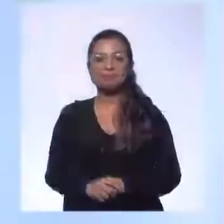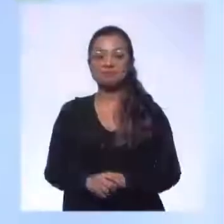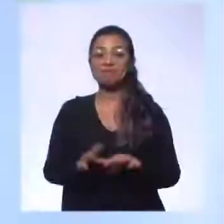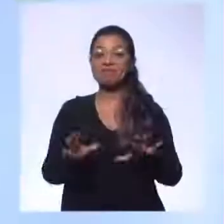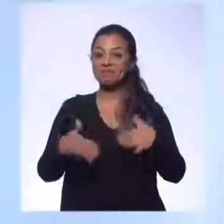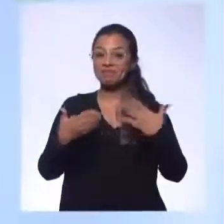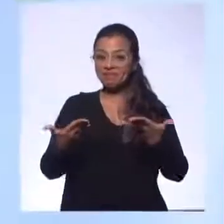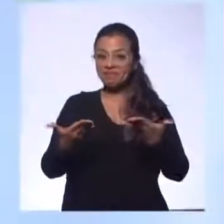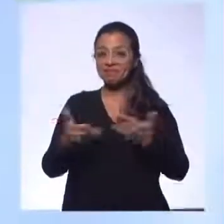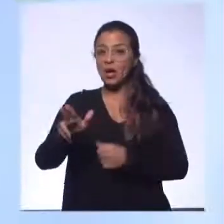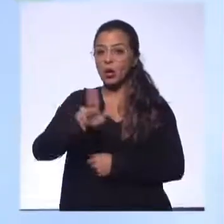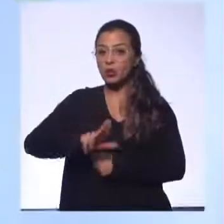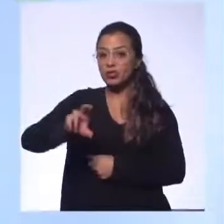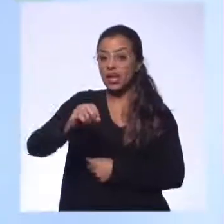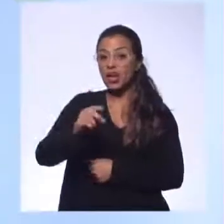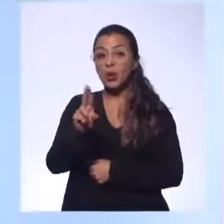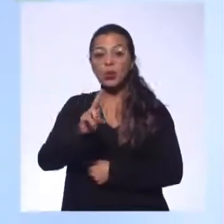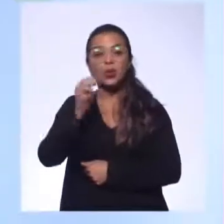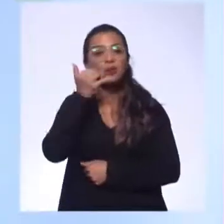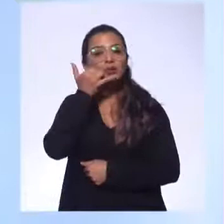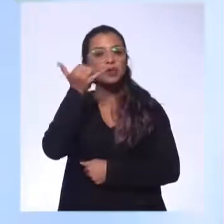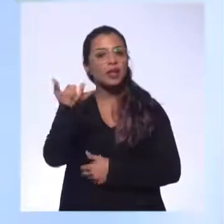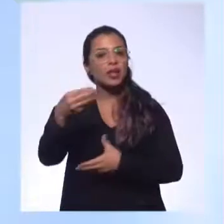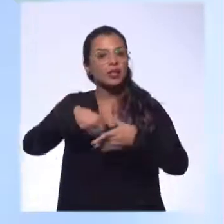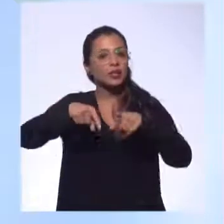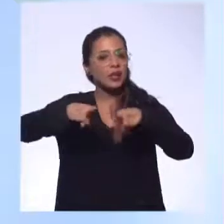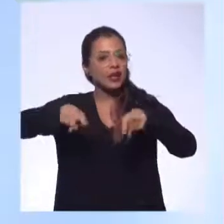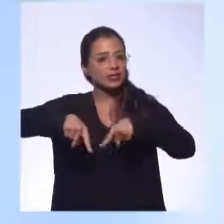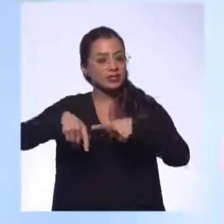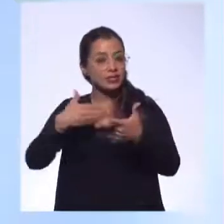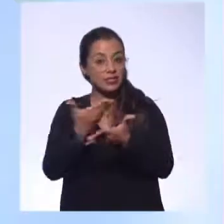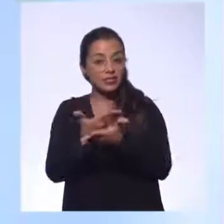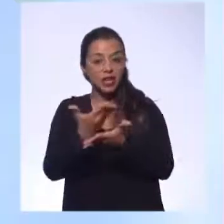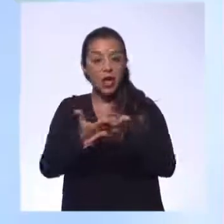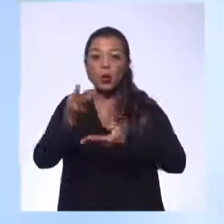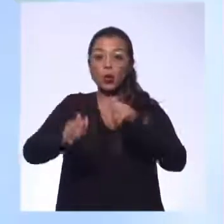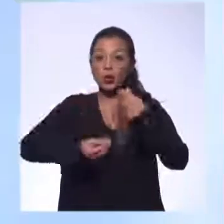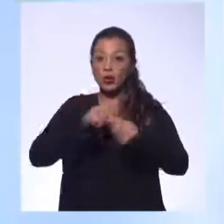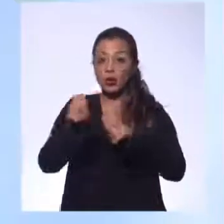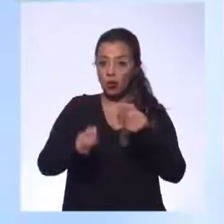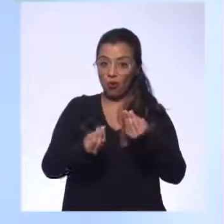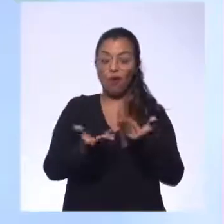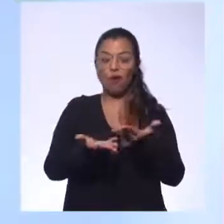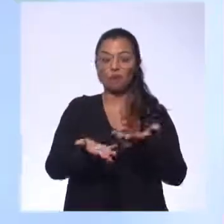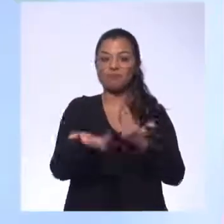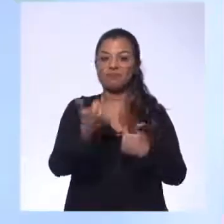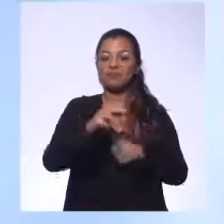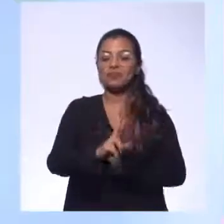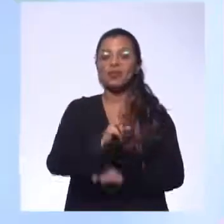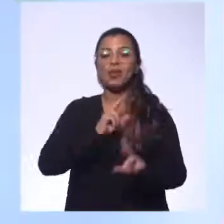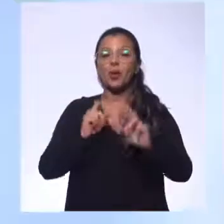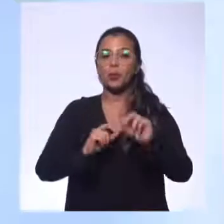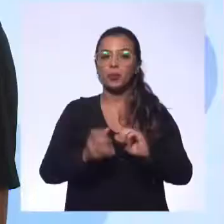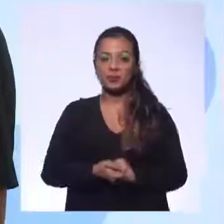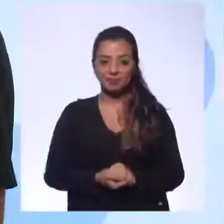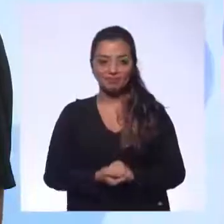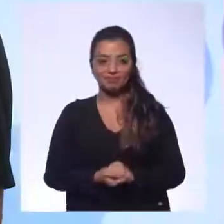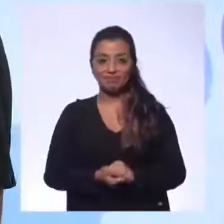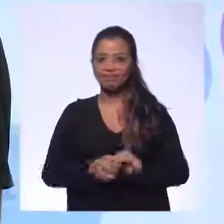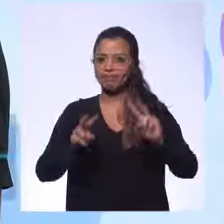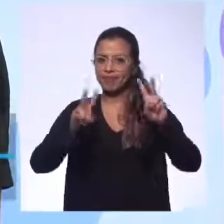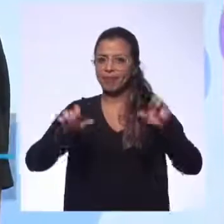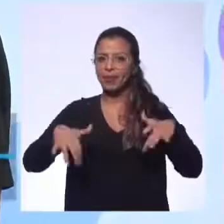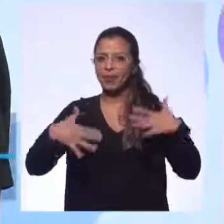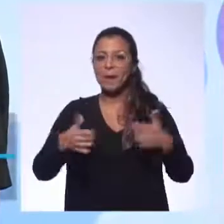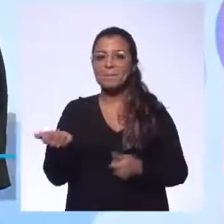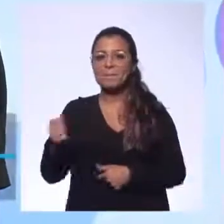Então, usar ou não usar o celular em sala de aula? Como? E aí, eis a questão. O que eles falaram, prof? Nossa, esse tema acho que é mais